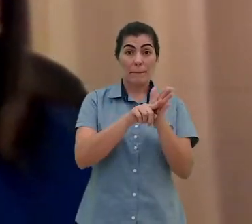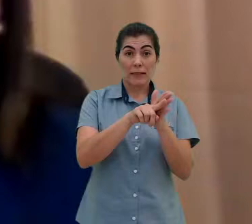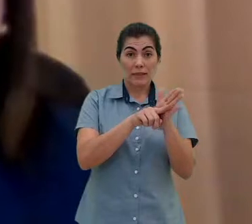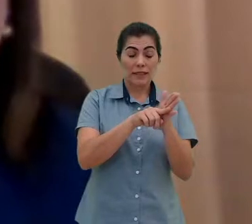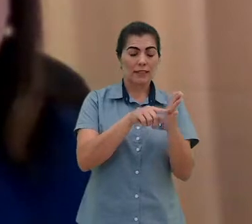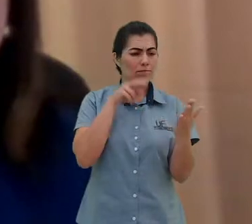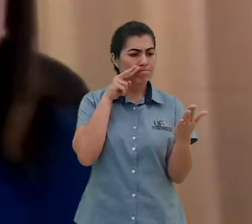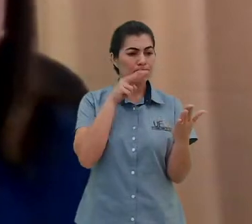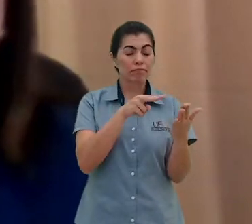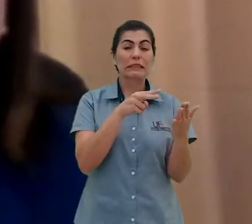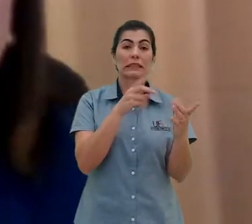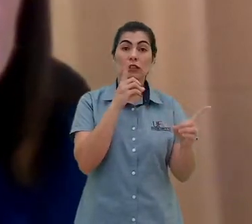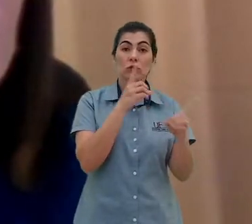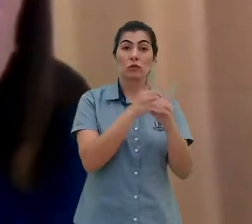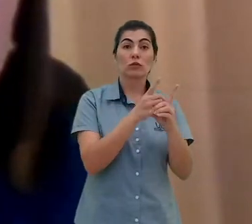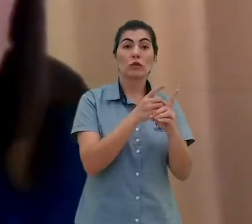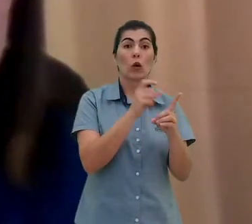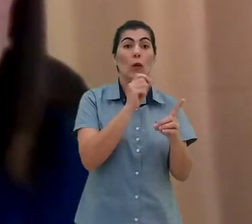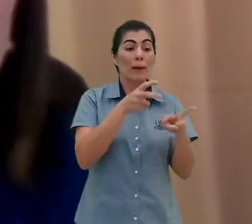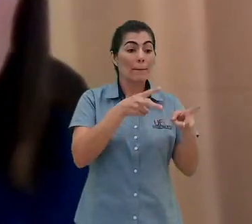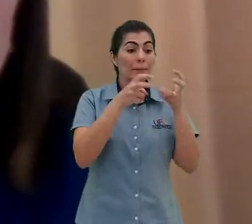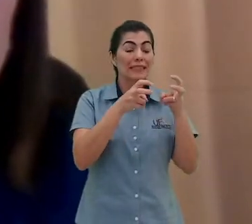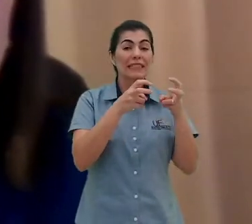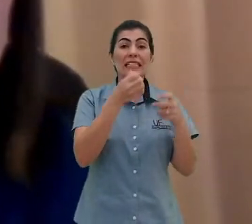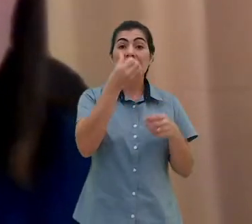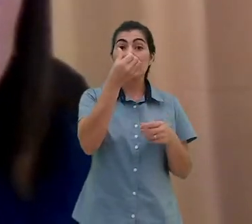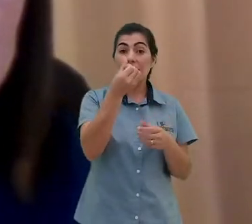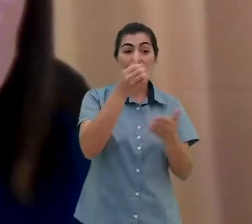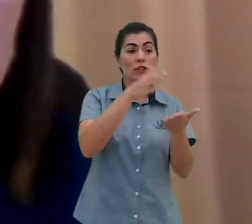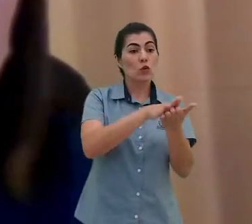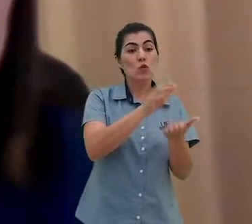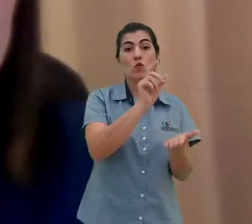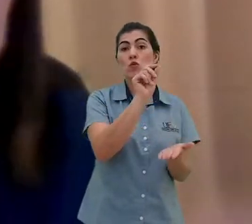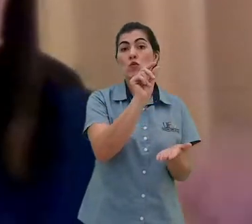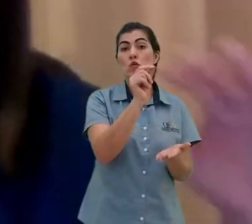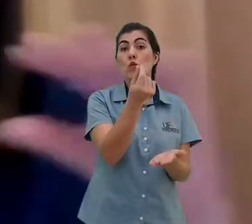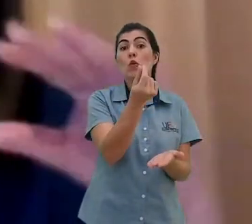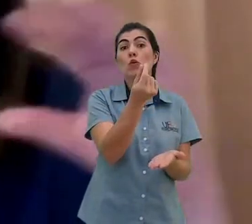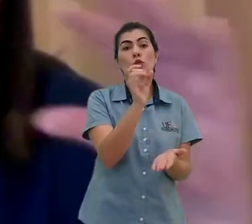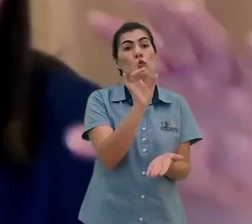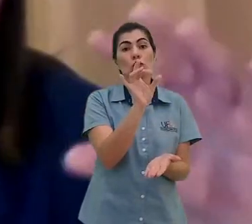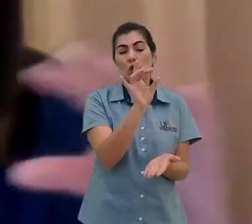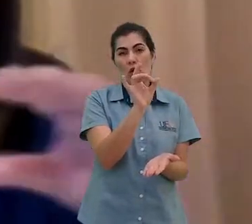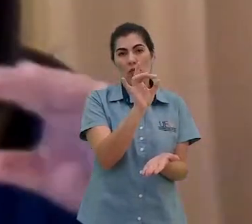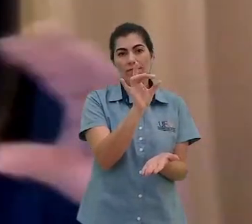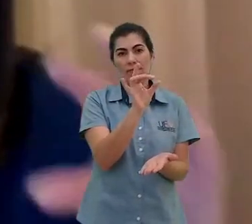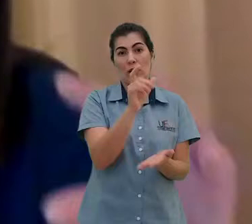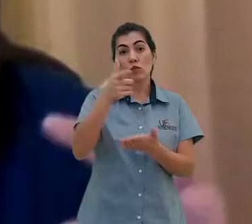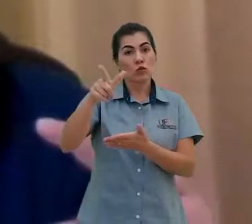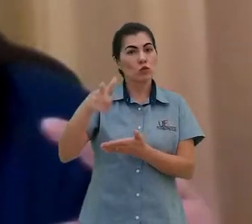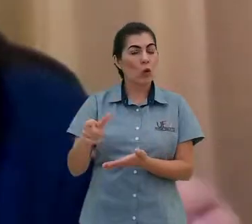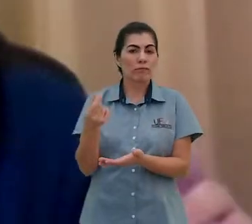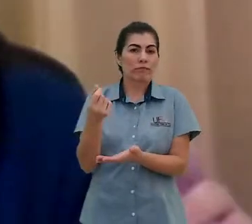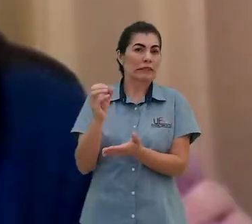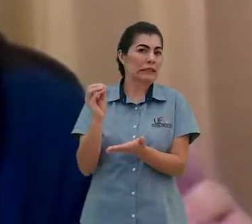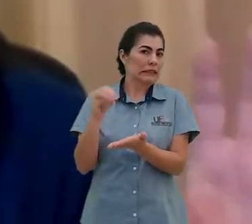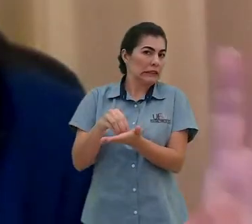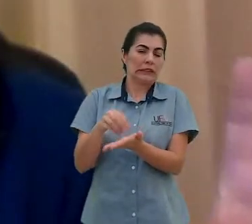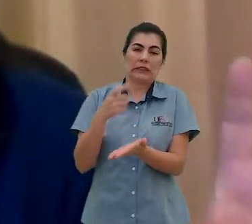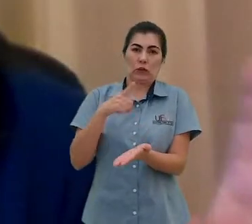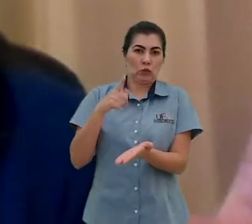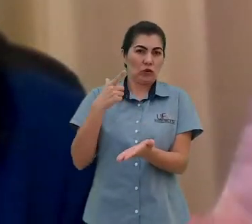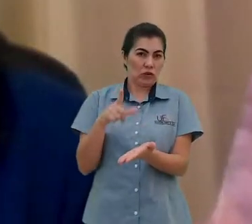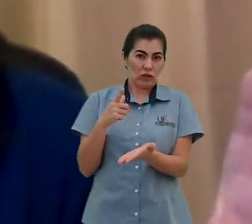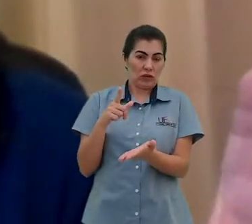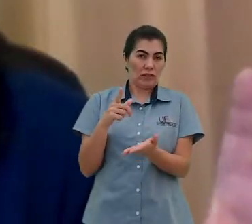identificar, apenas 6 falavam de custos e ainda assim não colocavam de uma forma sistematizada e, portanto,